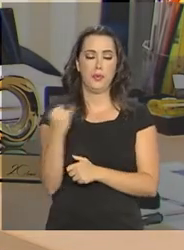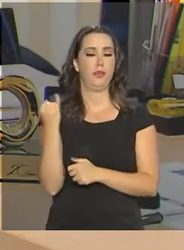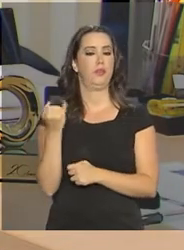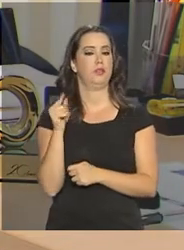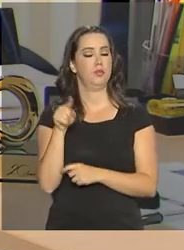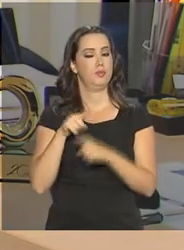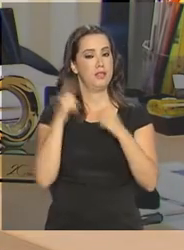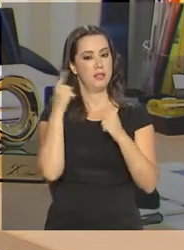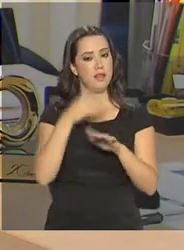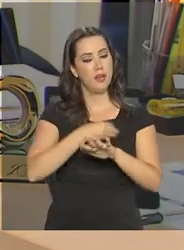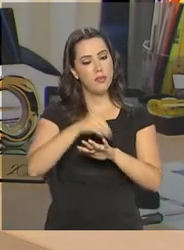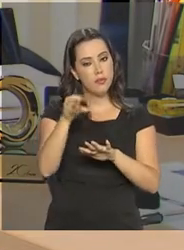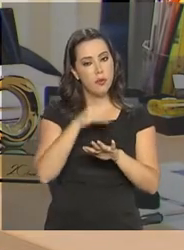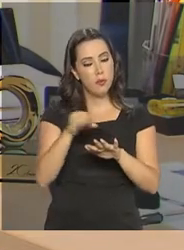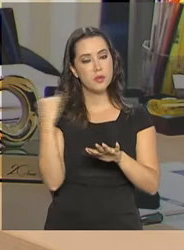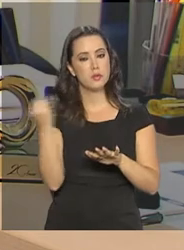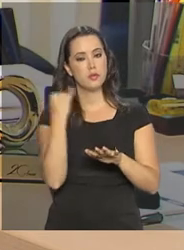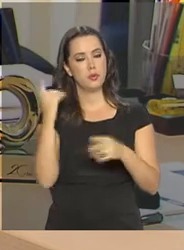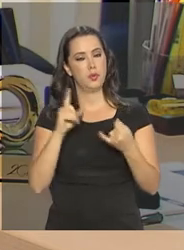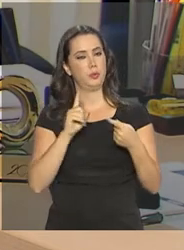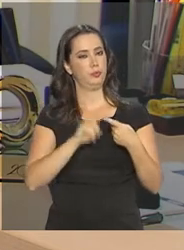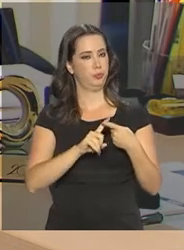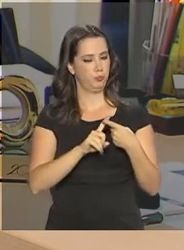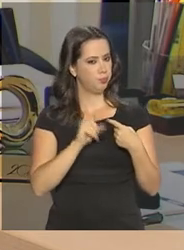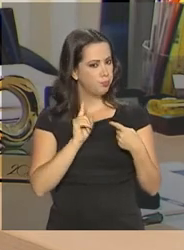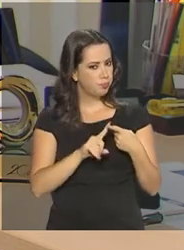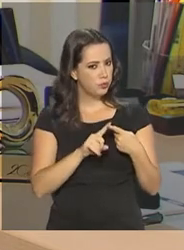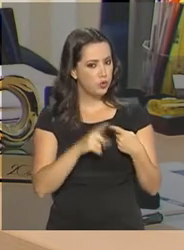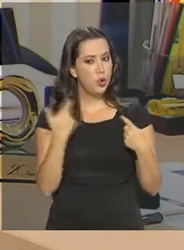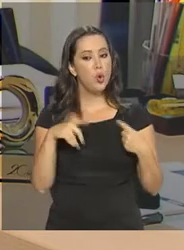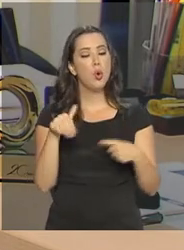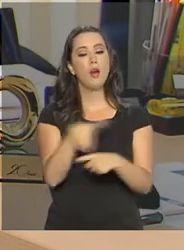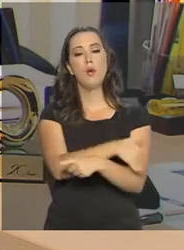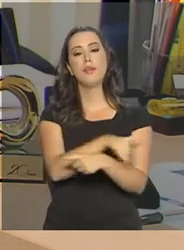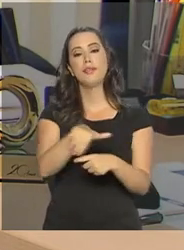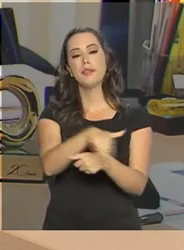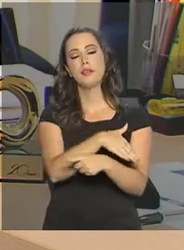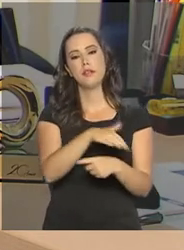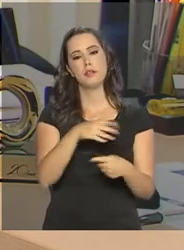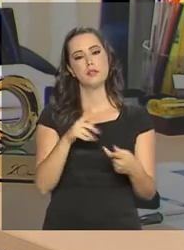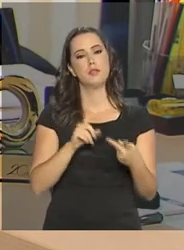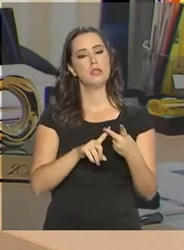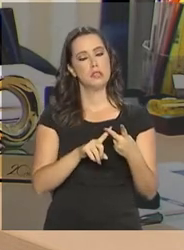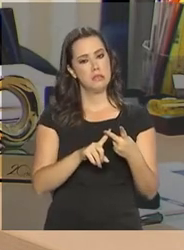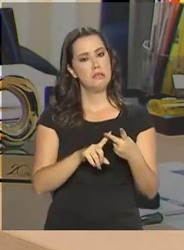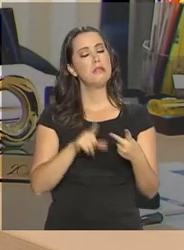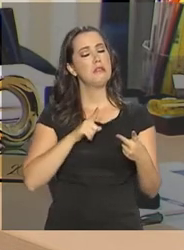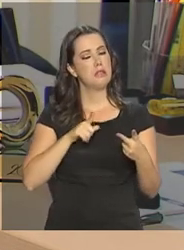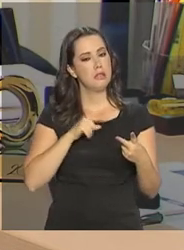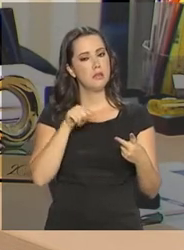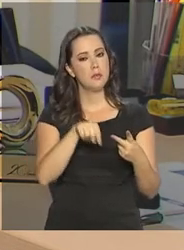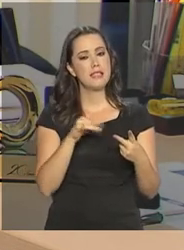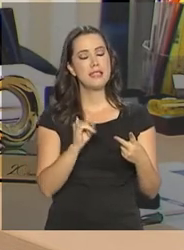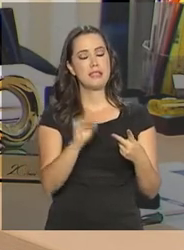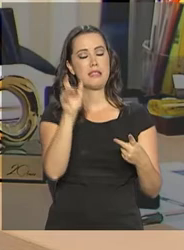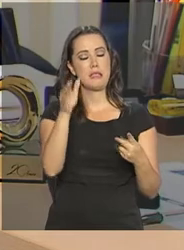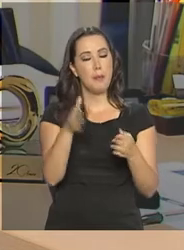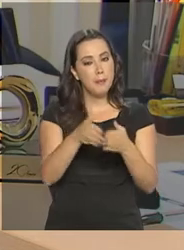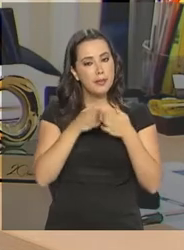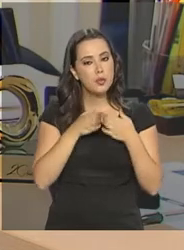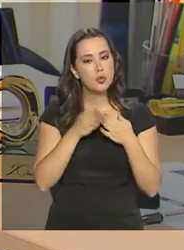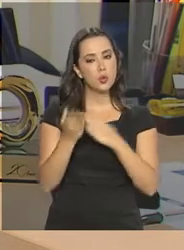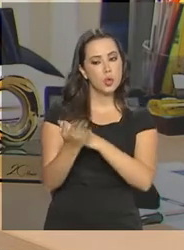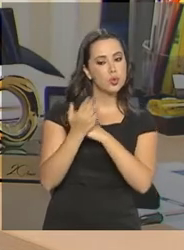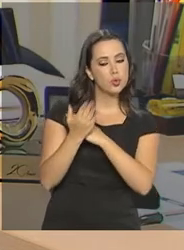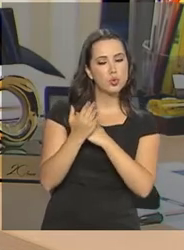participantes precisam por dia da prova mas seja tem o endereço do local dele mas também tem se ele pedir algum tipo de